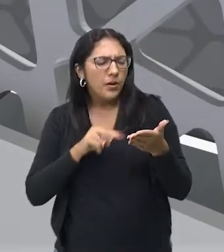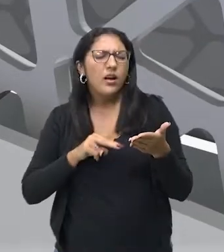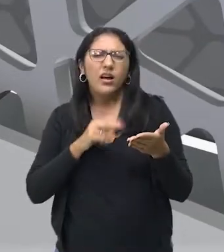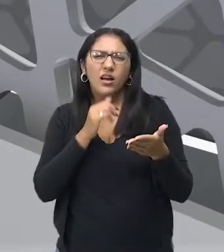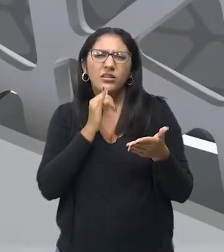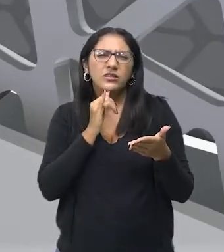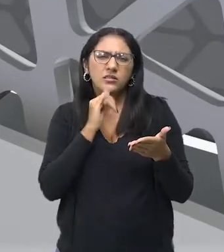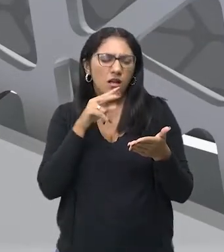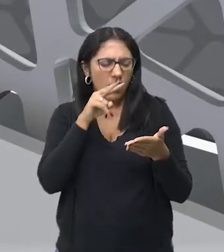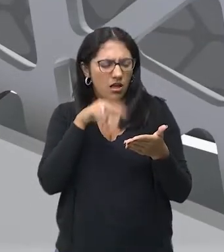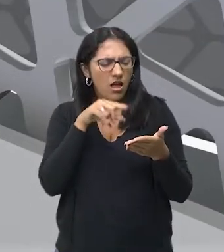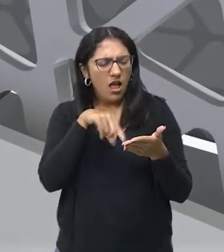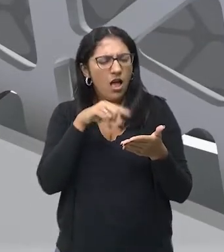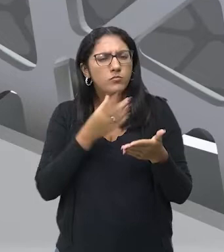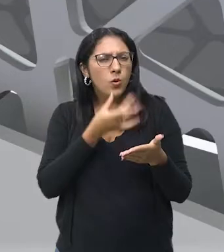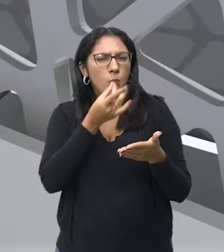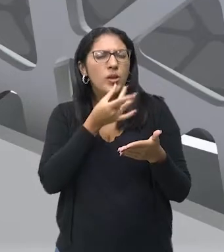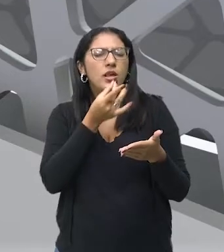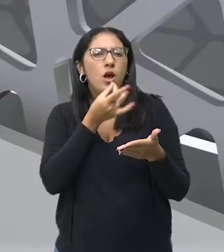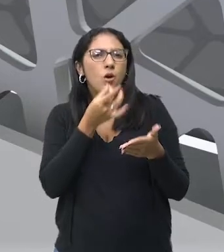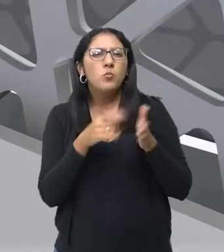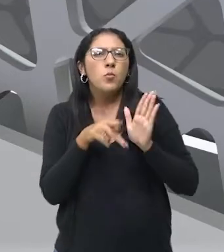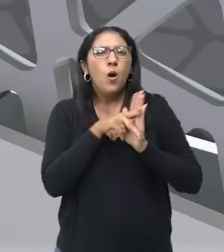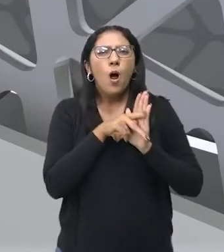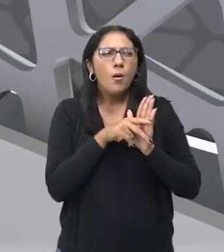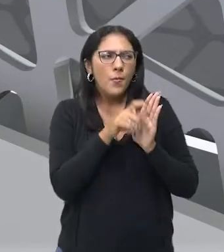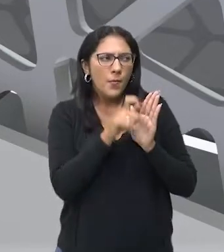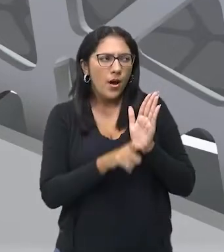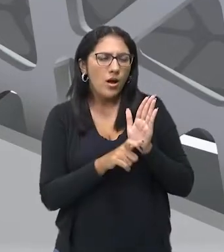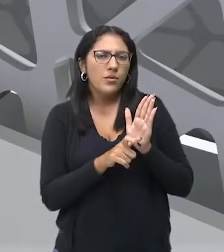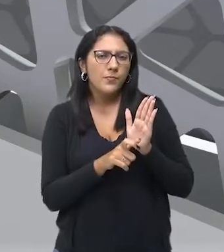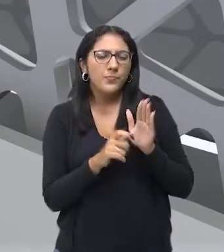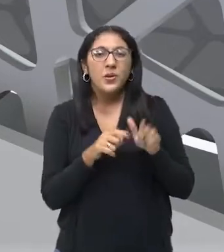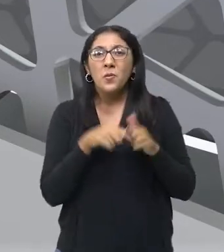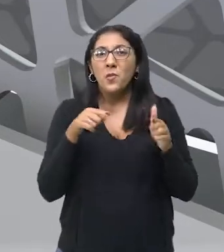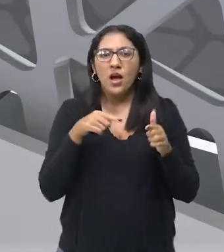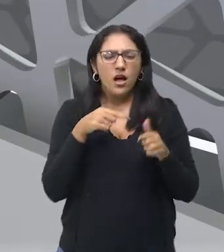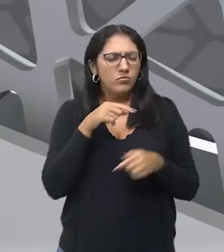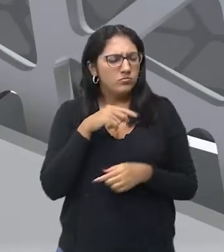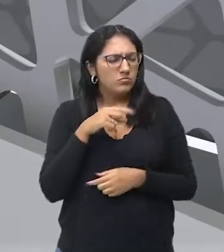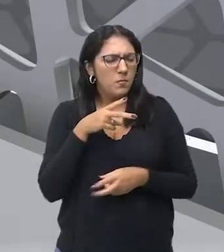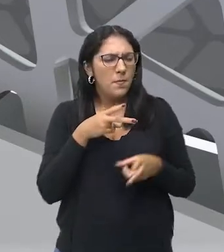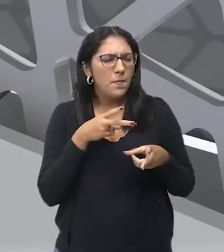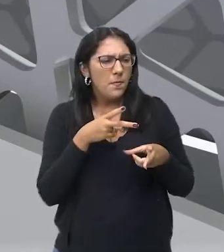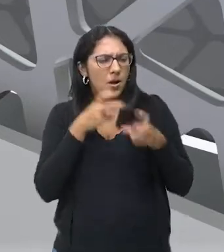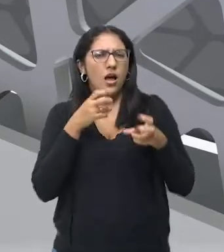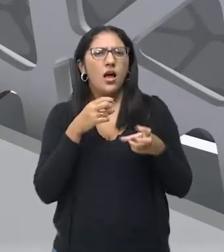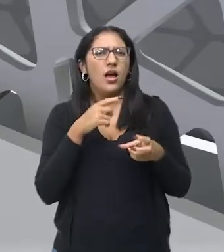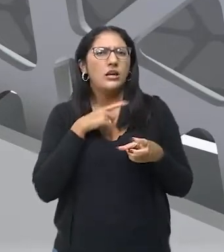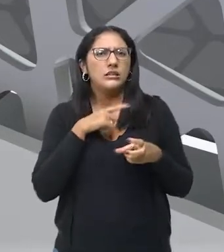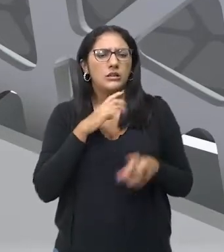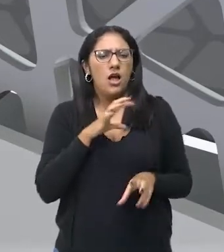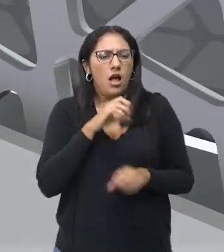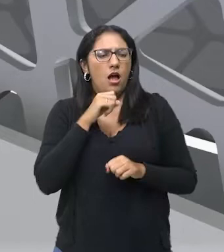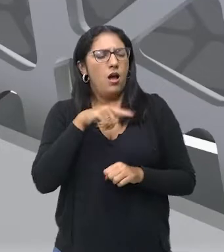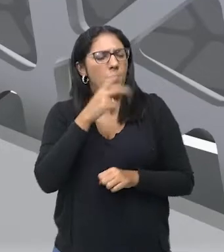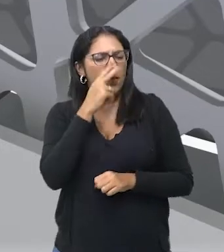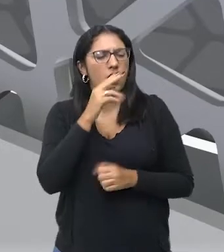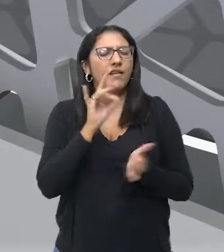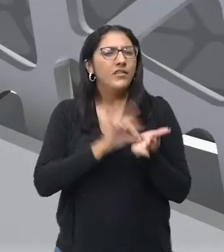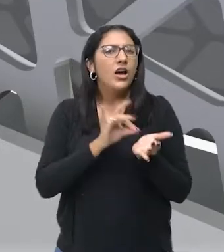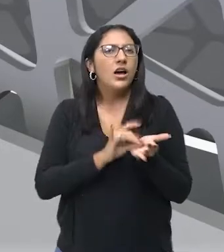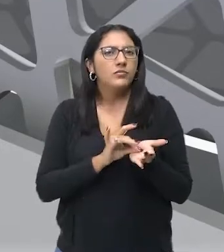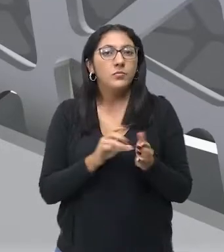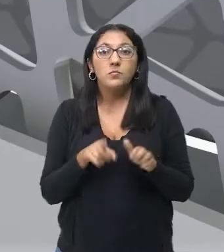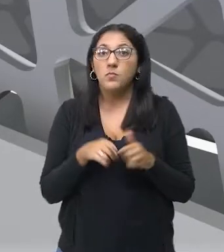uma coisa que é a opinião de alguém, mas acaba tomando aquilo como um fato, como uma verdade. E a